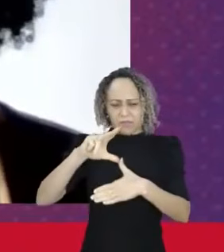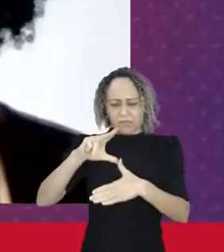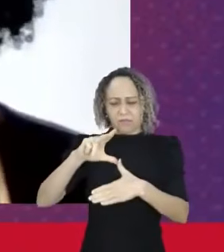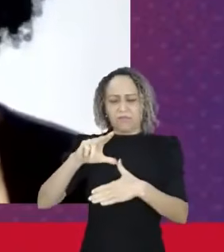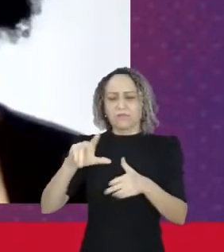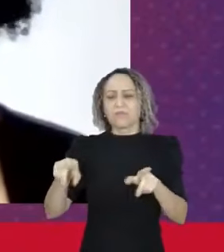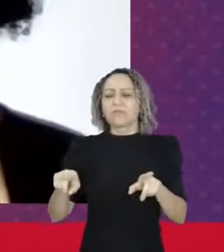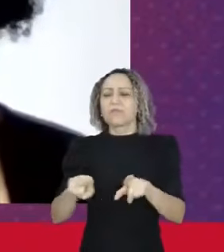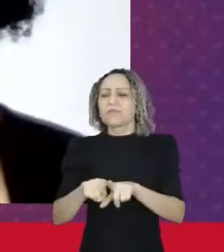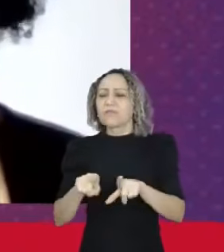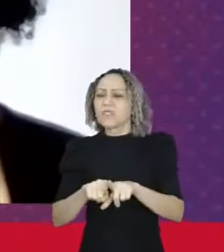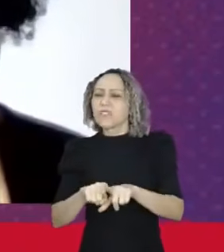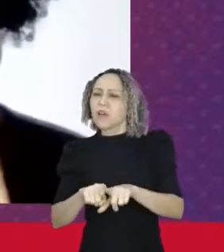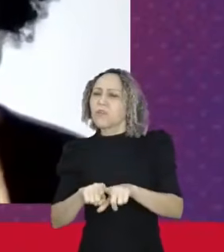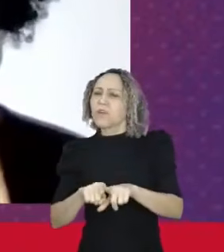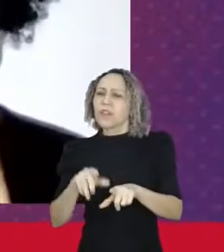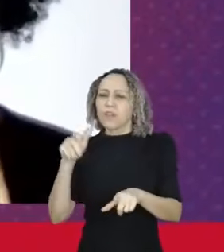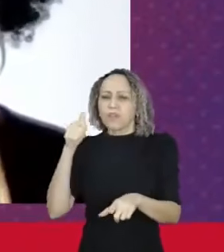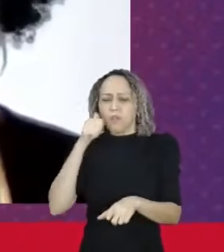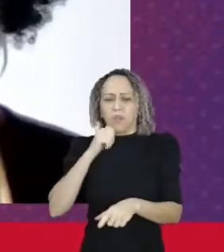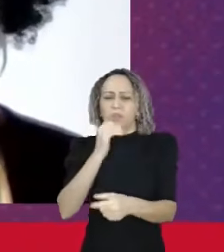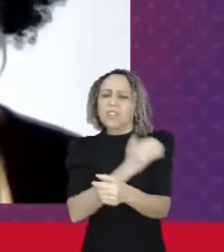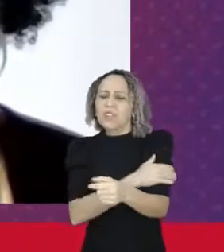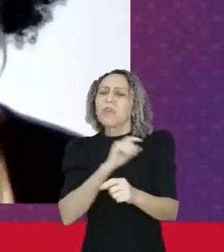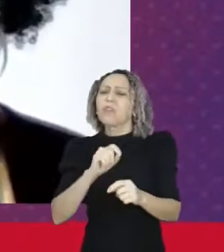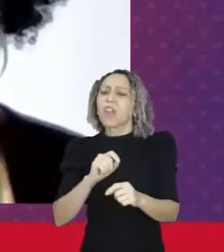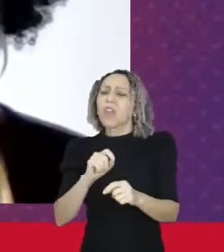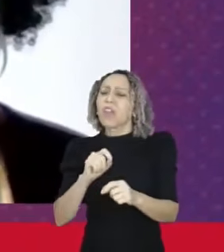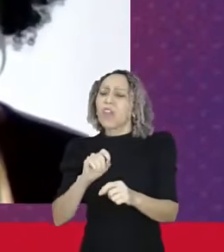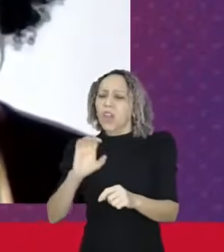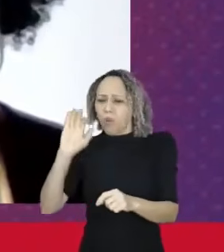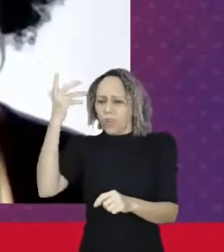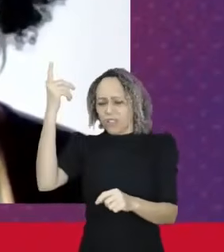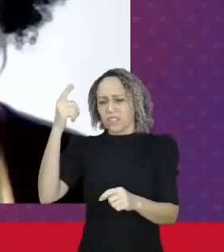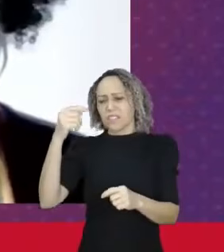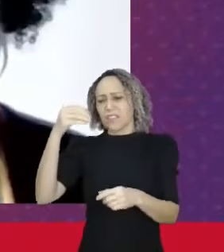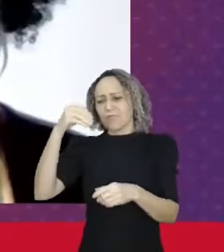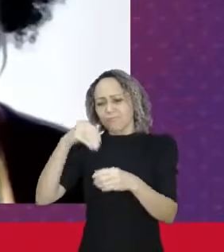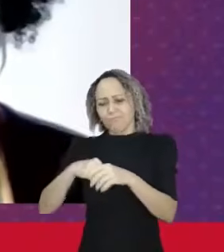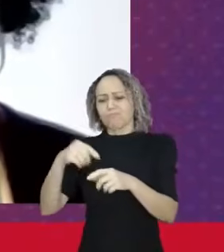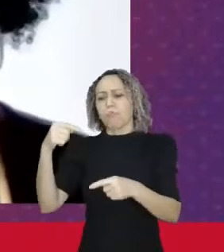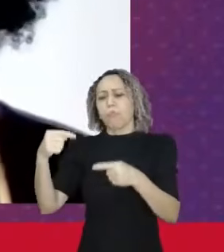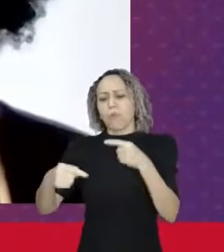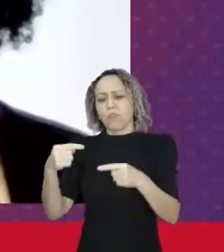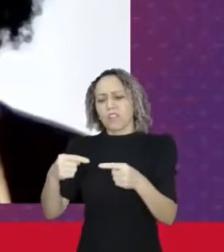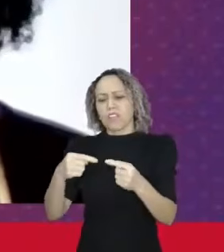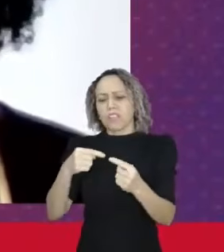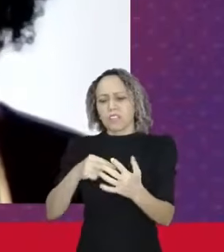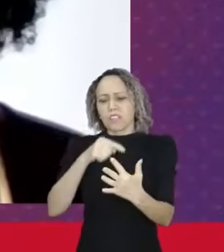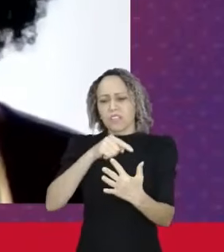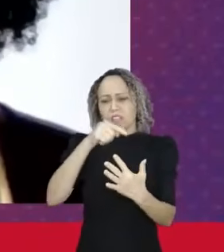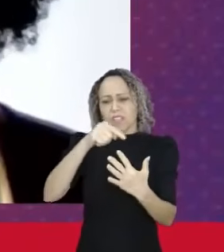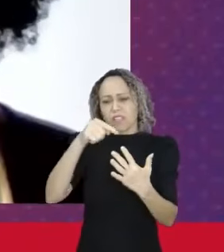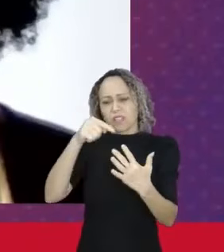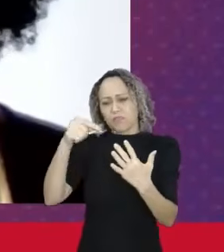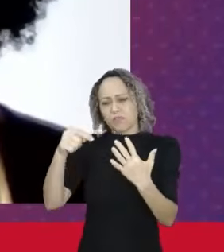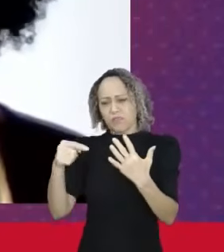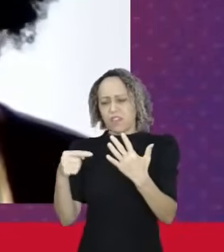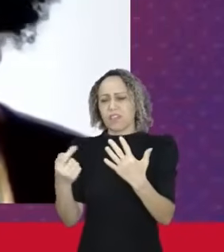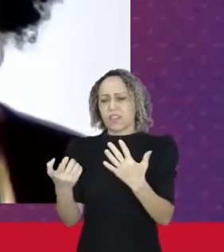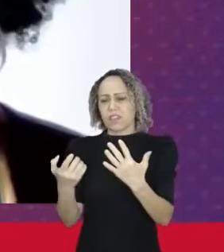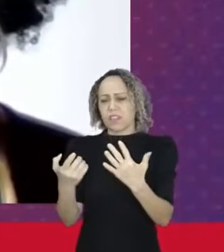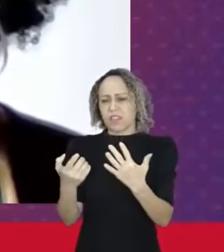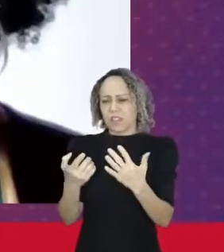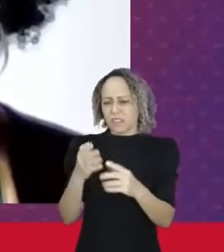como opção política e suas várias abordagens. Trato do patriarcalismo